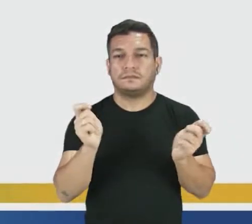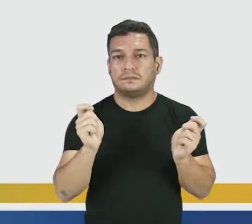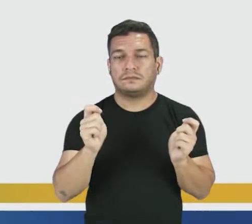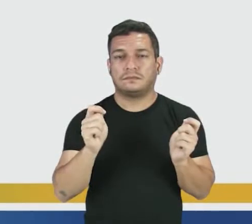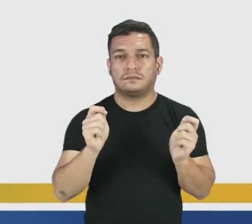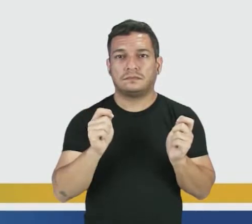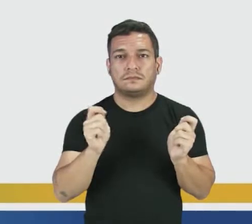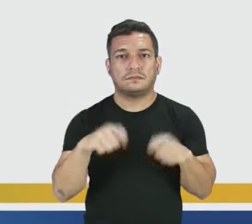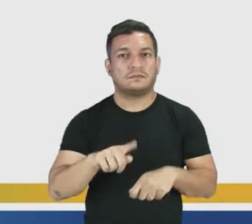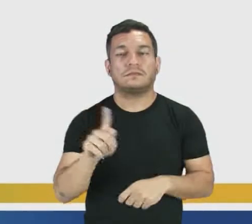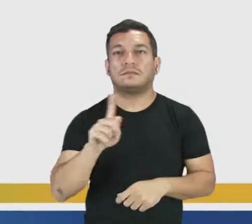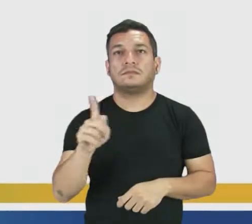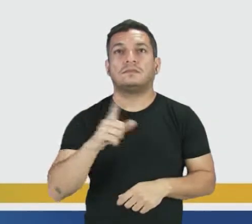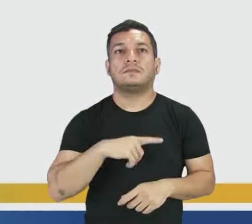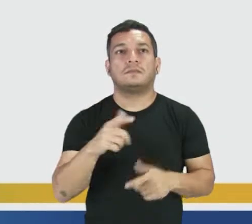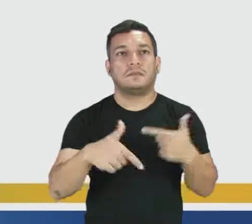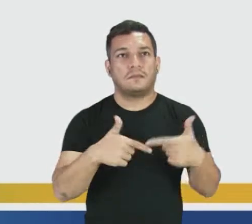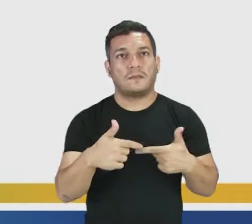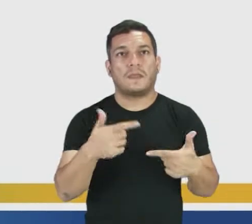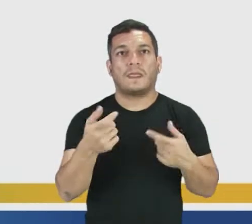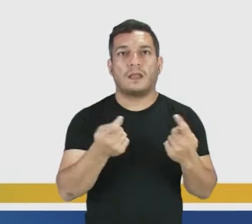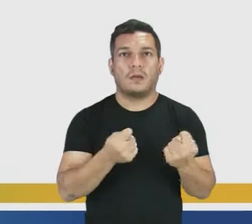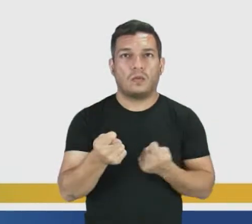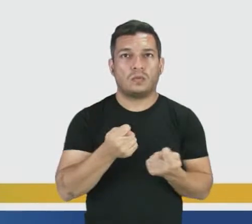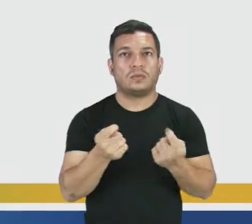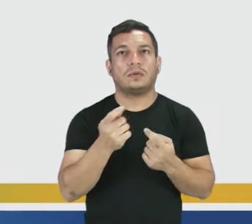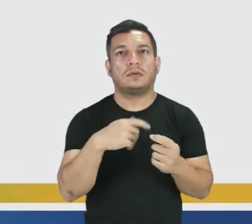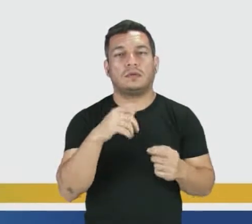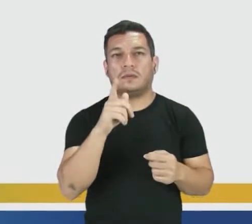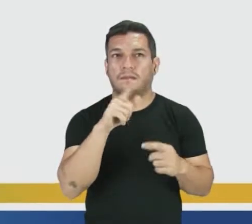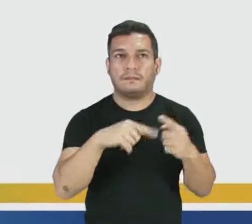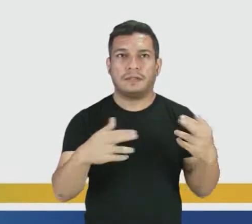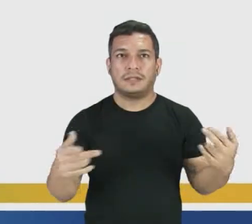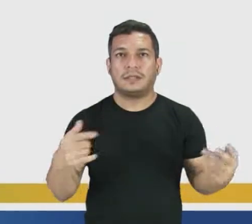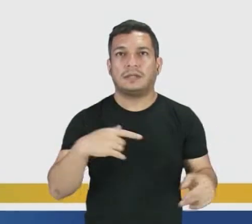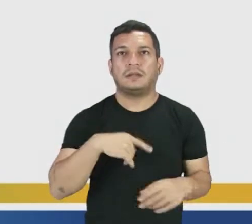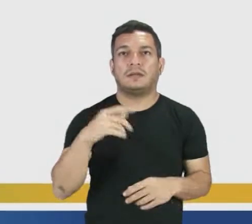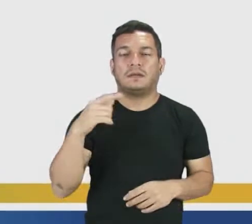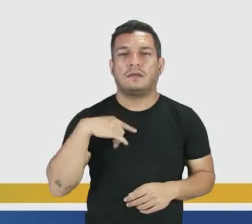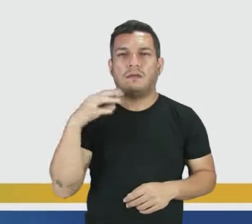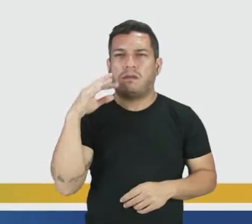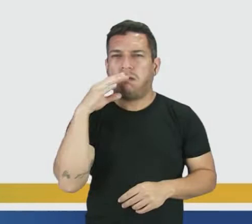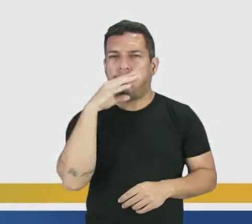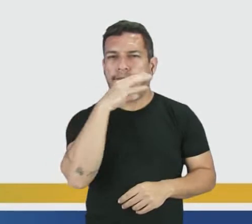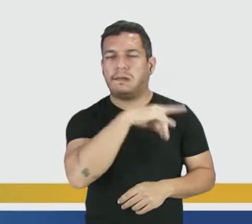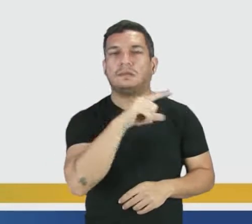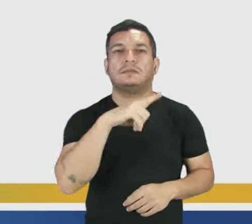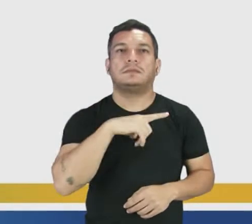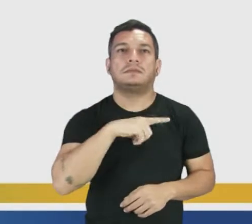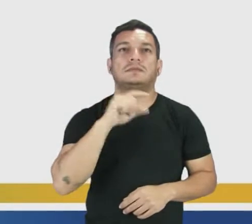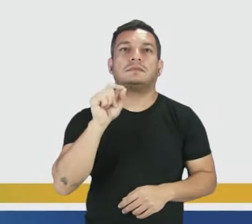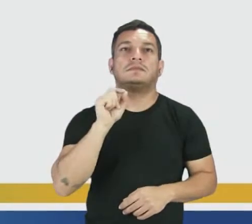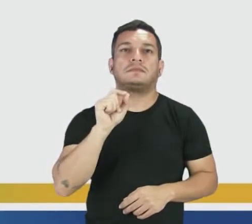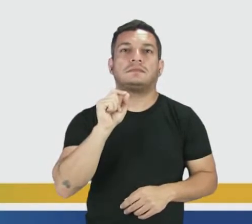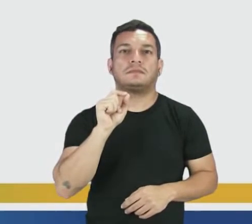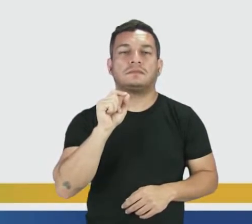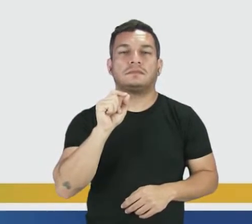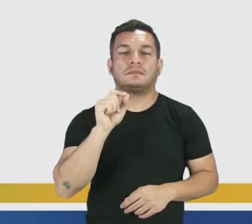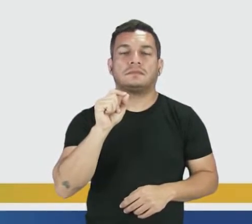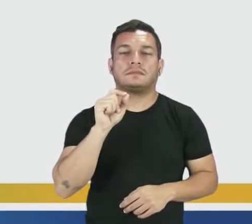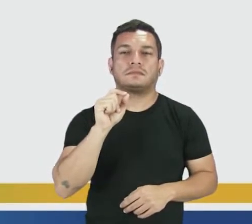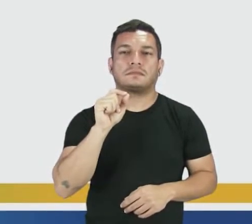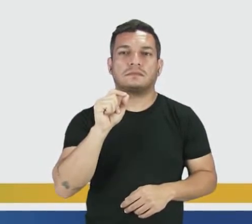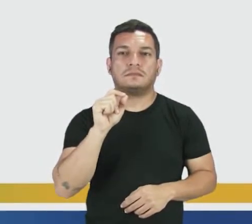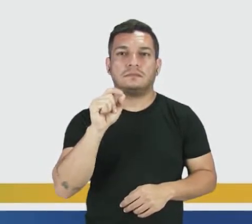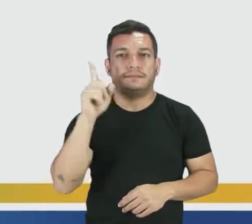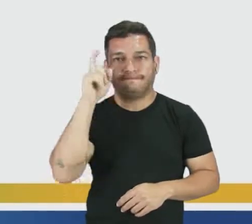trabalhar ainda de maneira controlada com materiais a milhares de graus Celsius. Então, além de